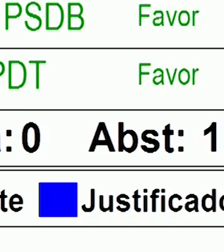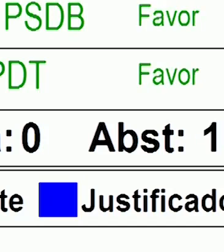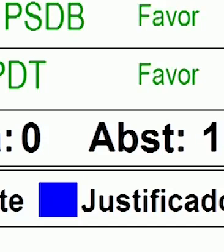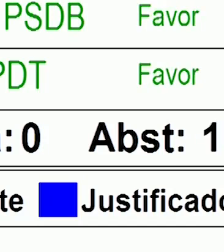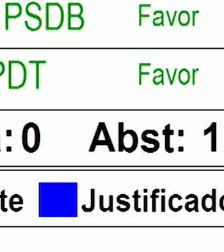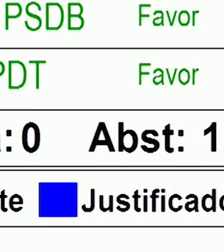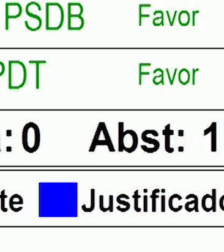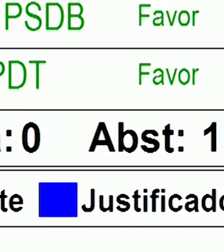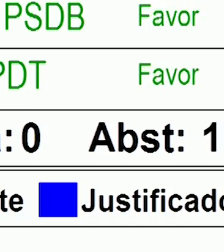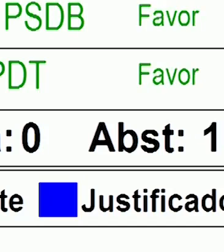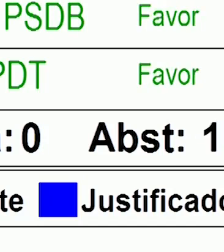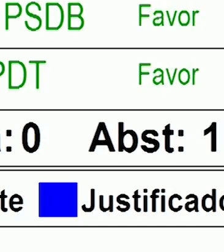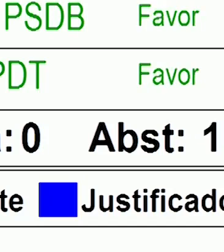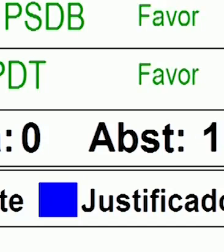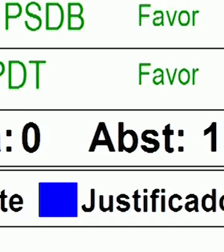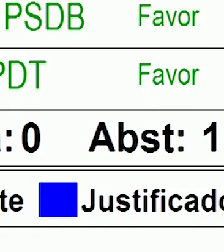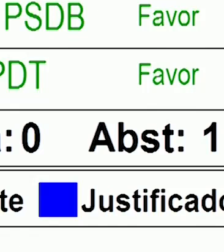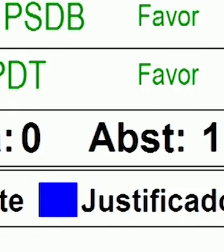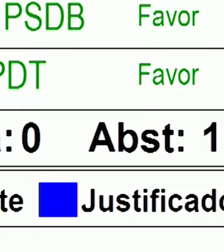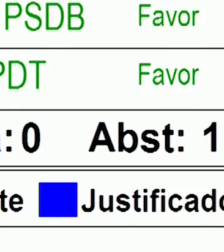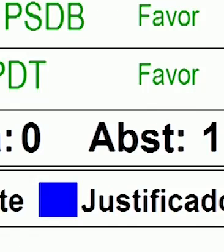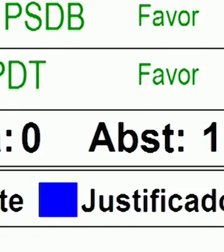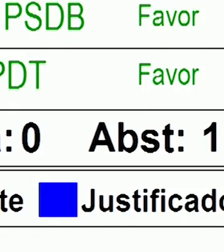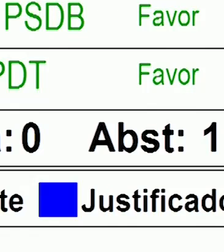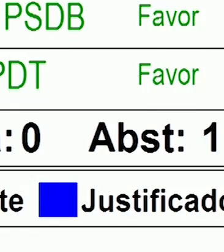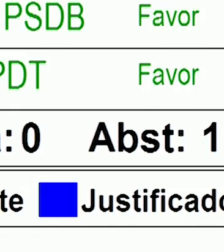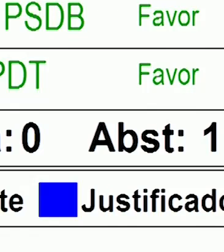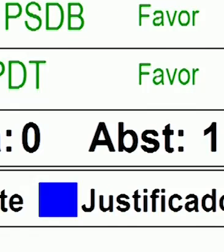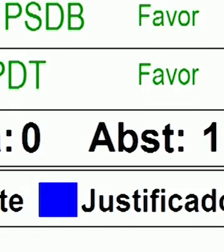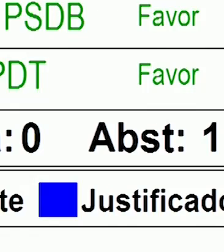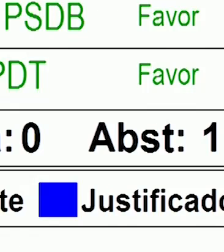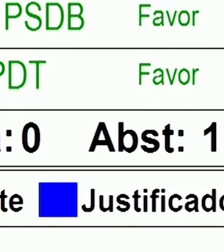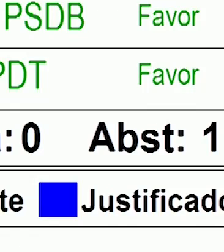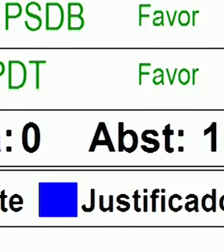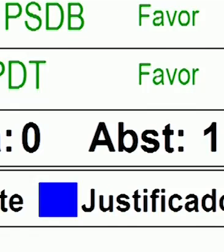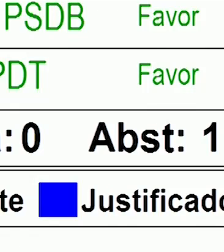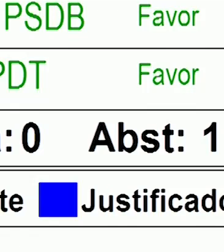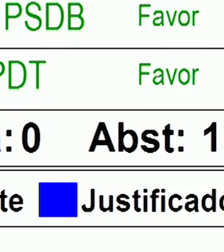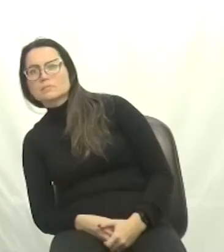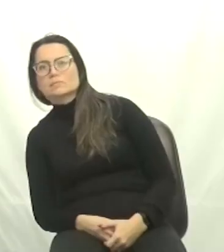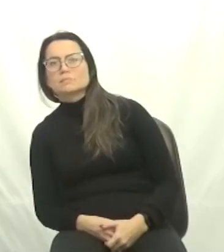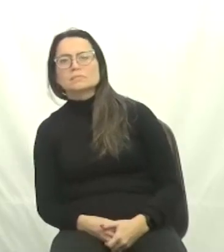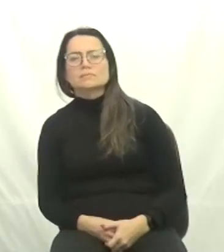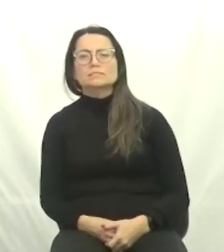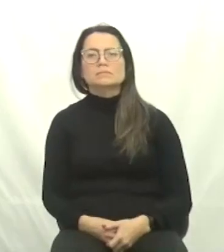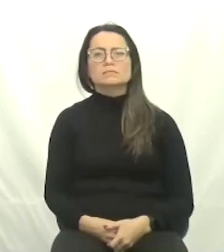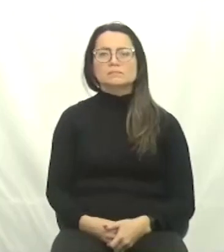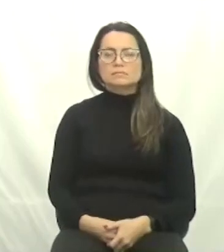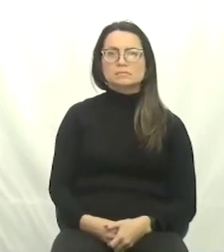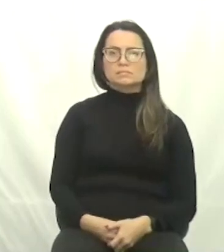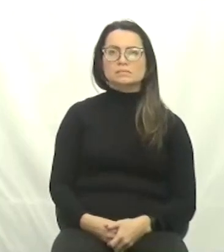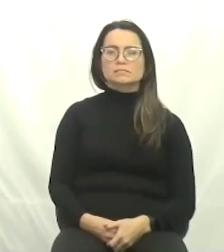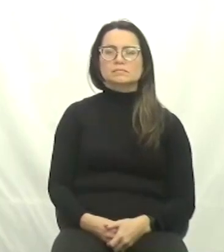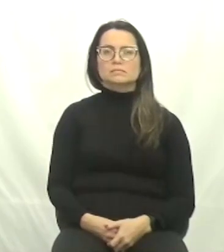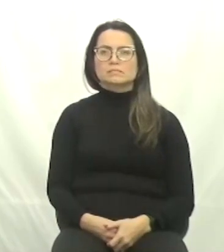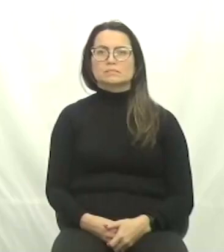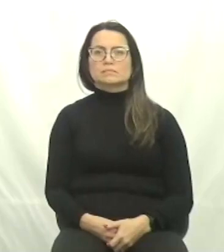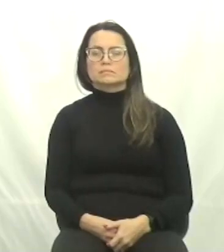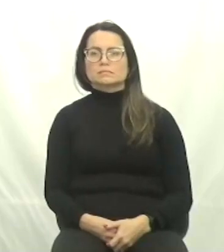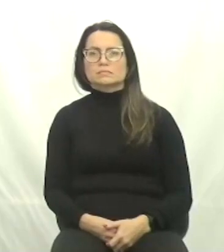O projeto foi aprovado com 15 votos a favor e uma abstenção.